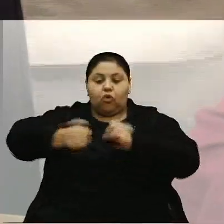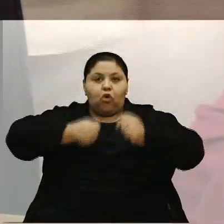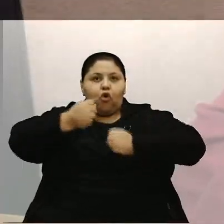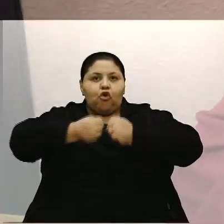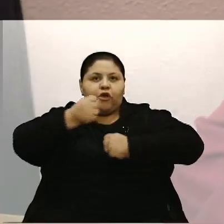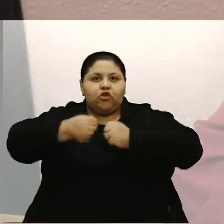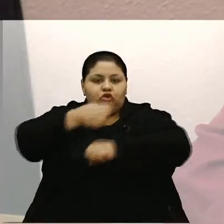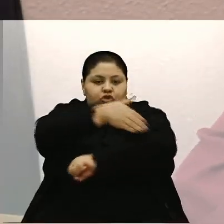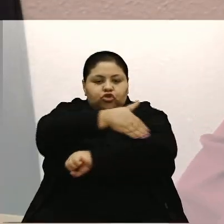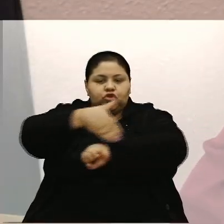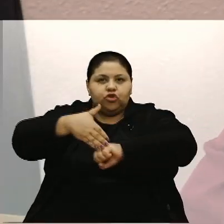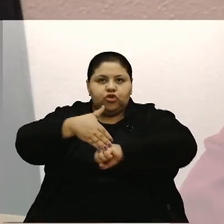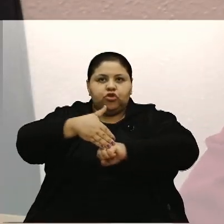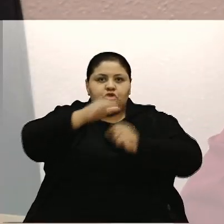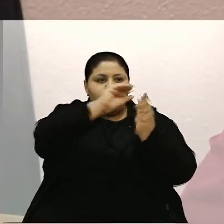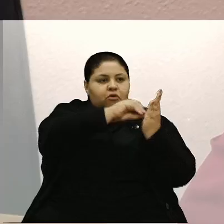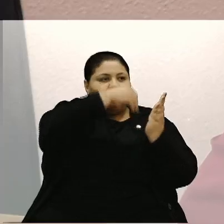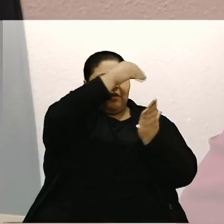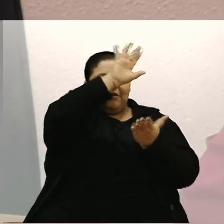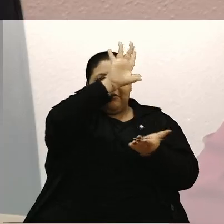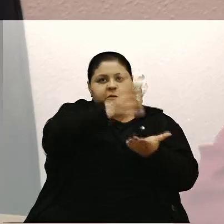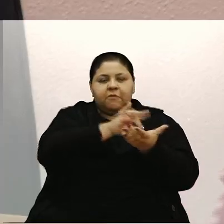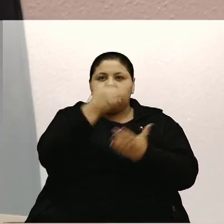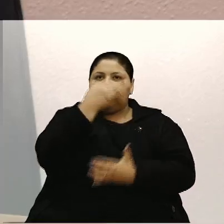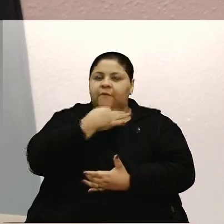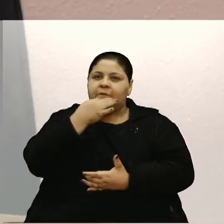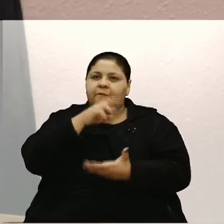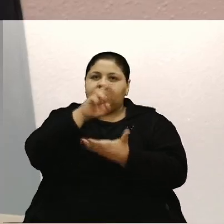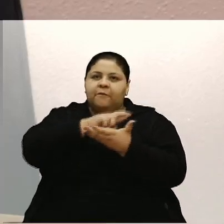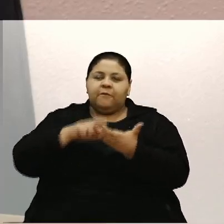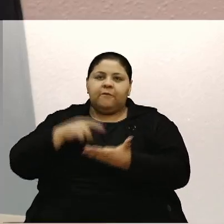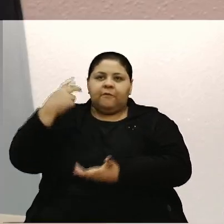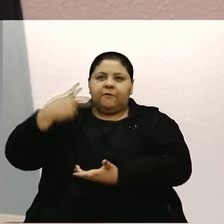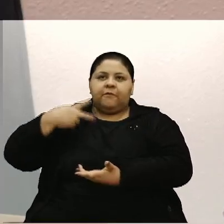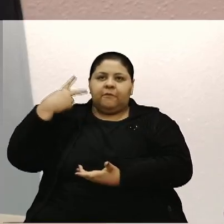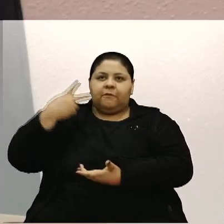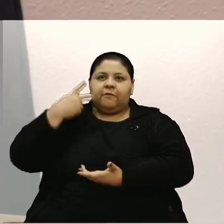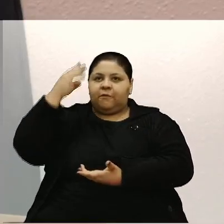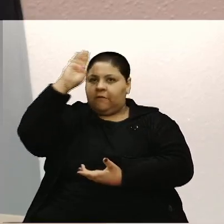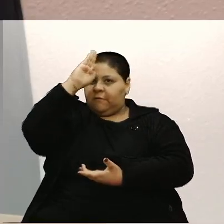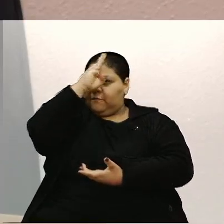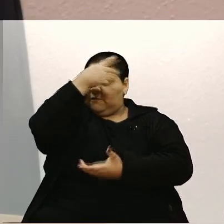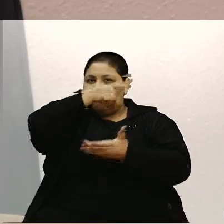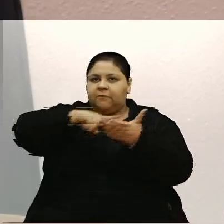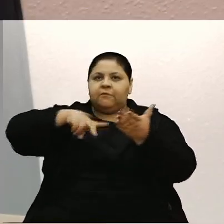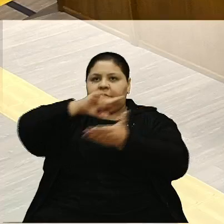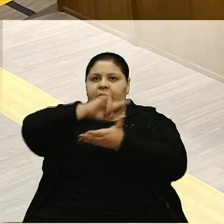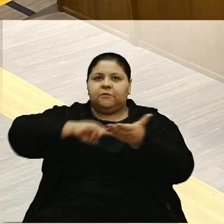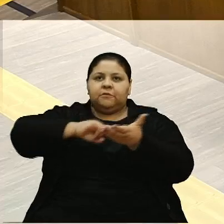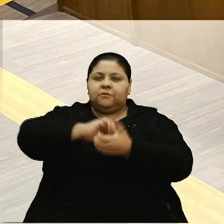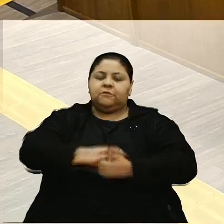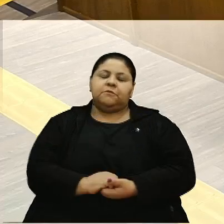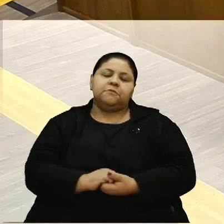de Caxias do Sul. Relator, vereador Adriano Bressan, com a palavra o relator para a leitura do parecer.